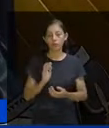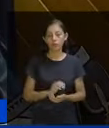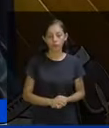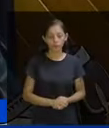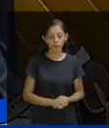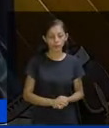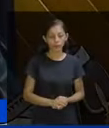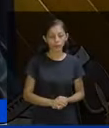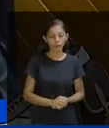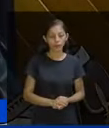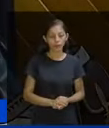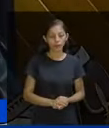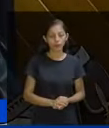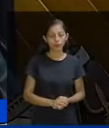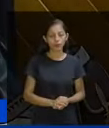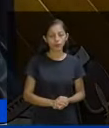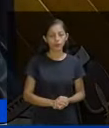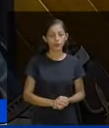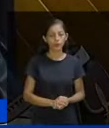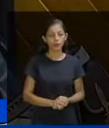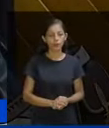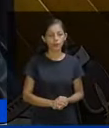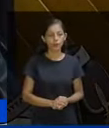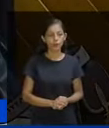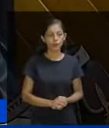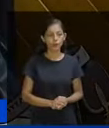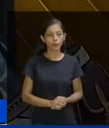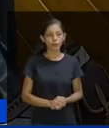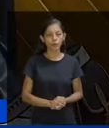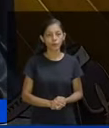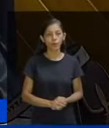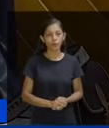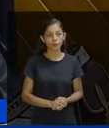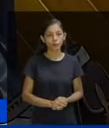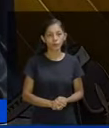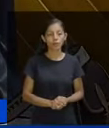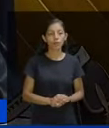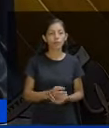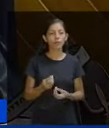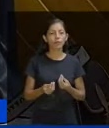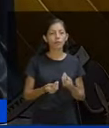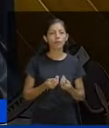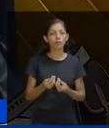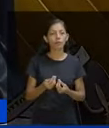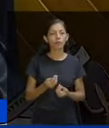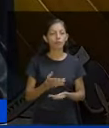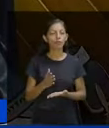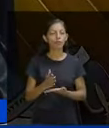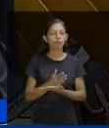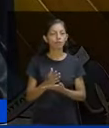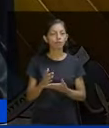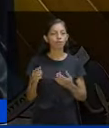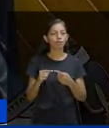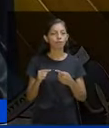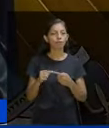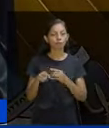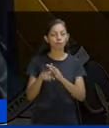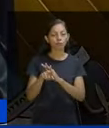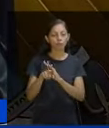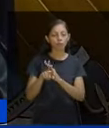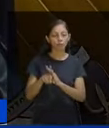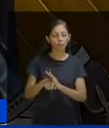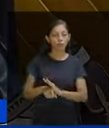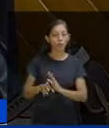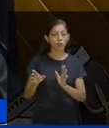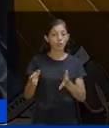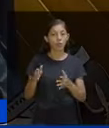a inelegibilidade daqueles que praticaram ou anuíram com a conduta nas hipóteses da ação de investigação judicial